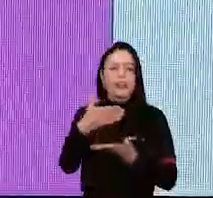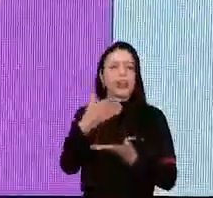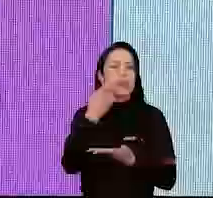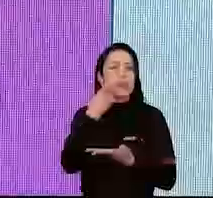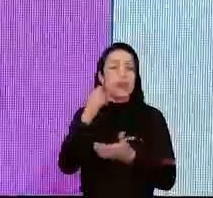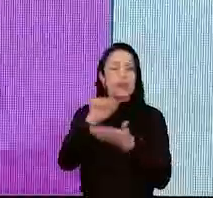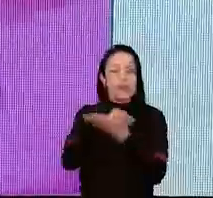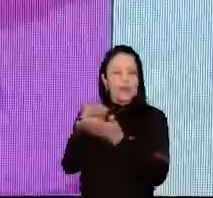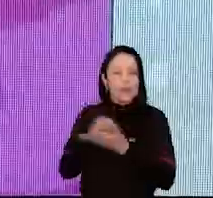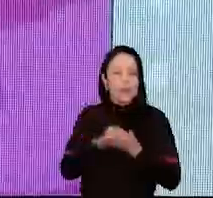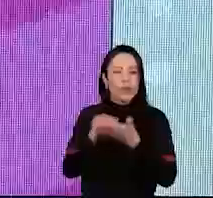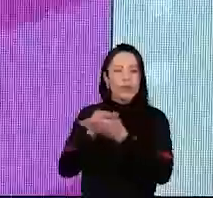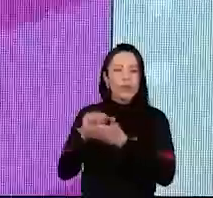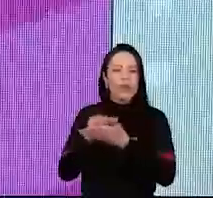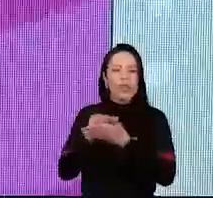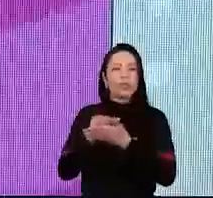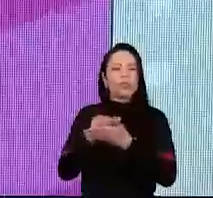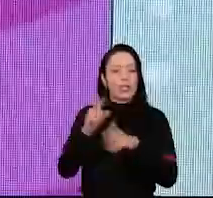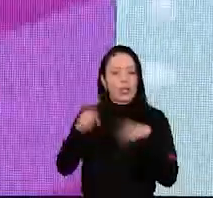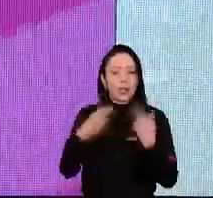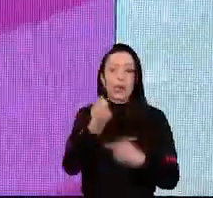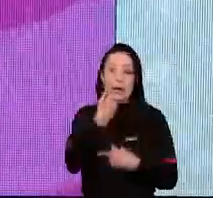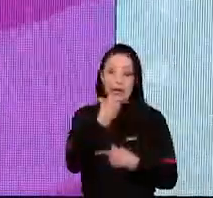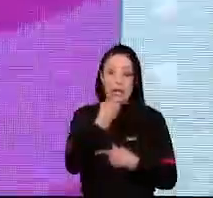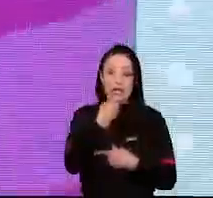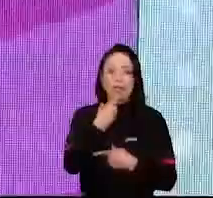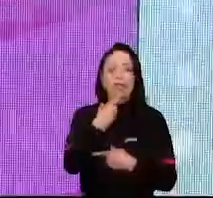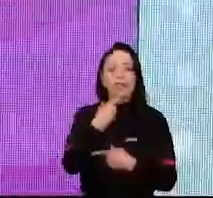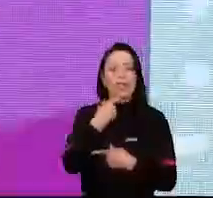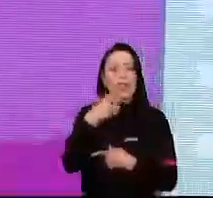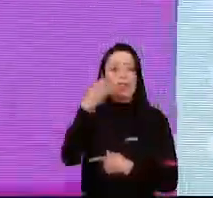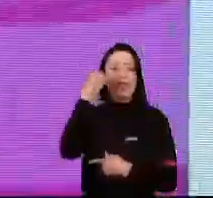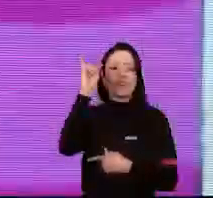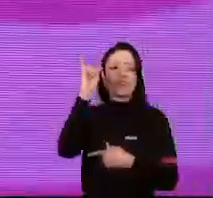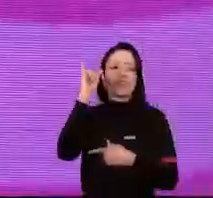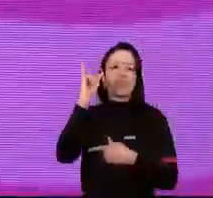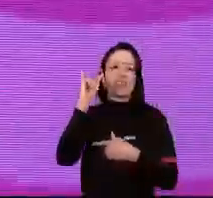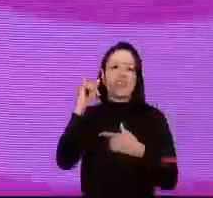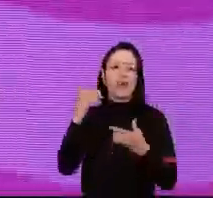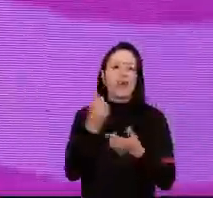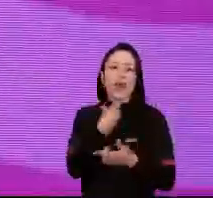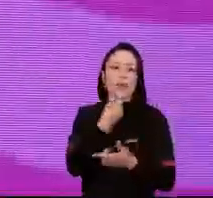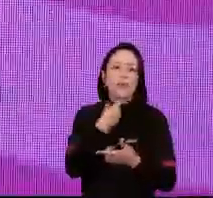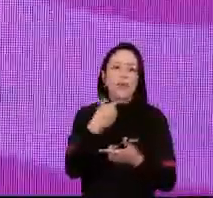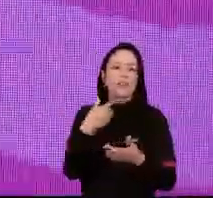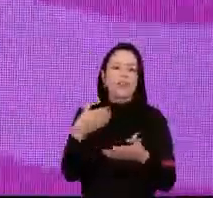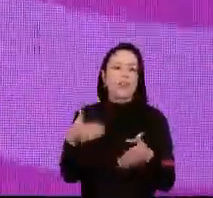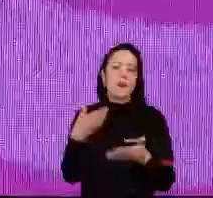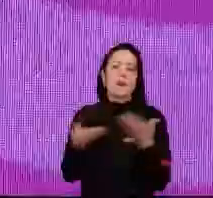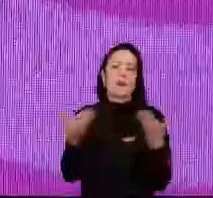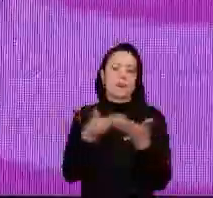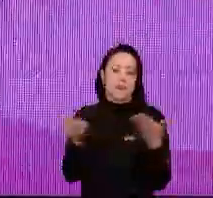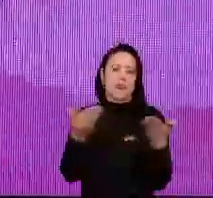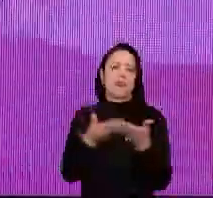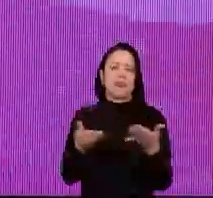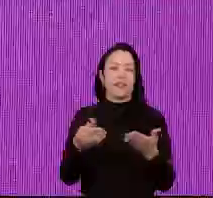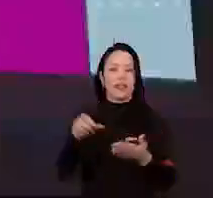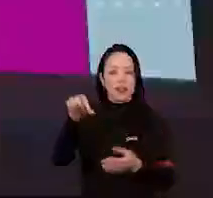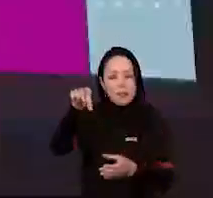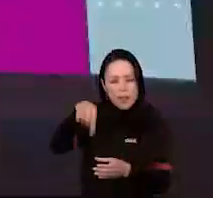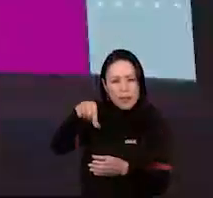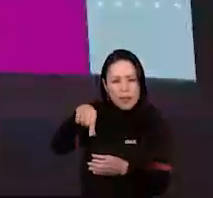lavagem otológica, absorção de medicação e evitar a inativação. Inativação de fármacos que a gente vai pingar,